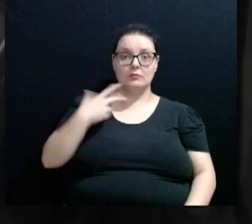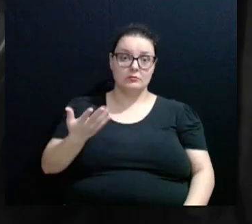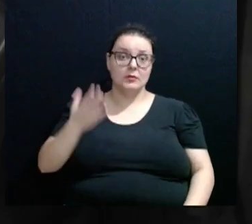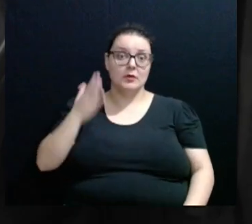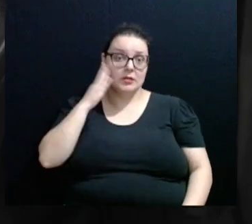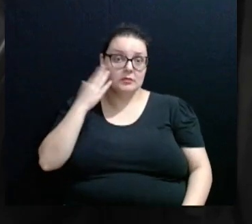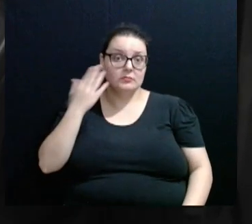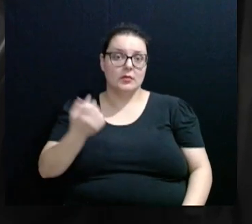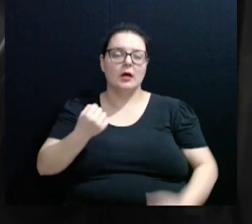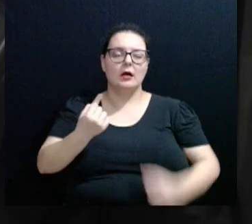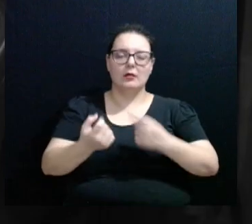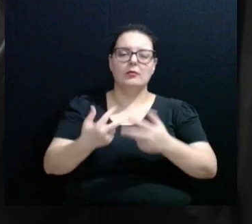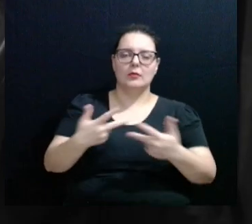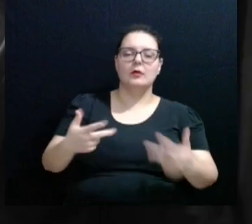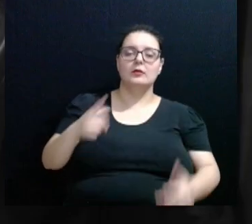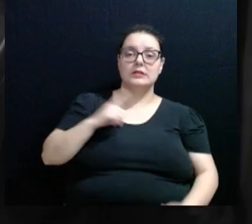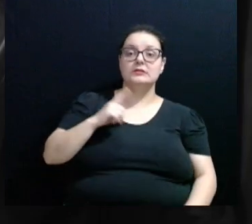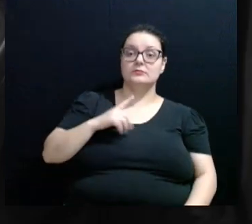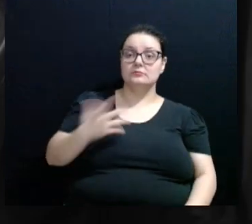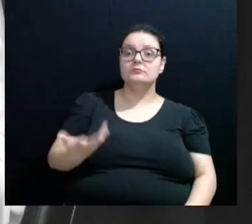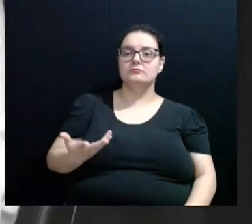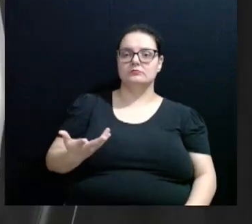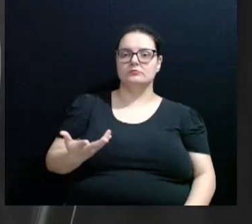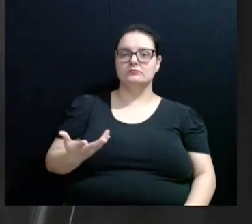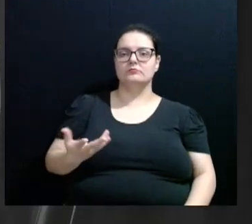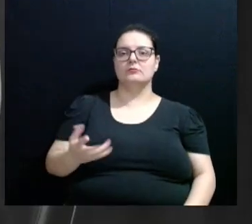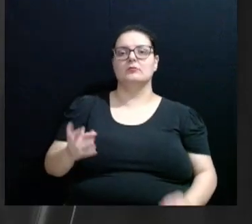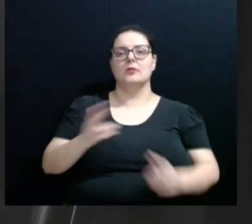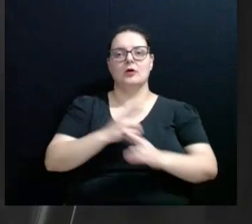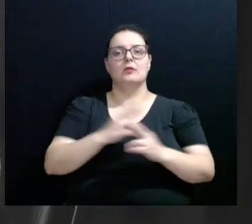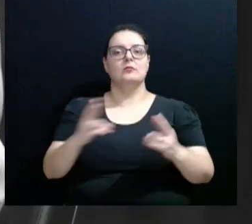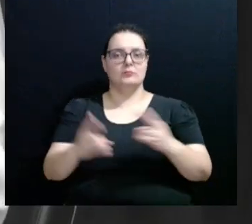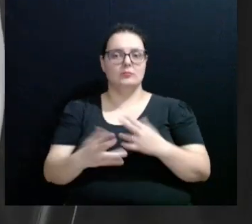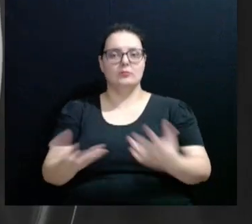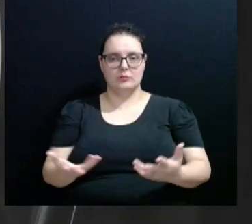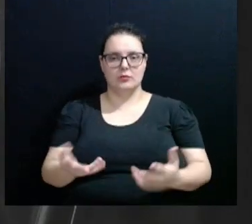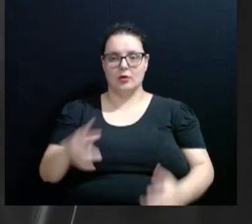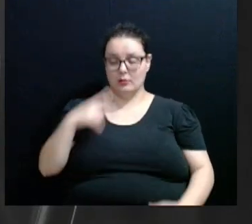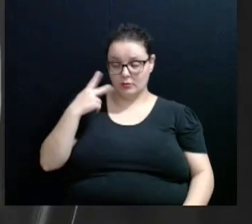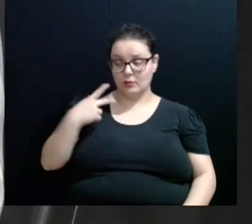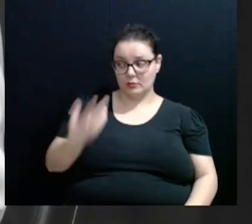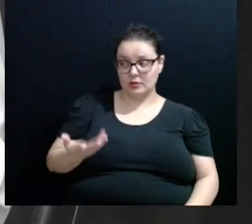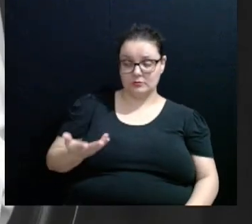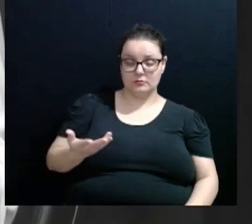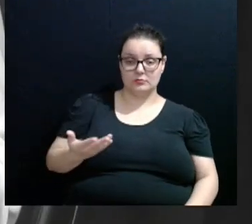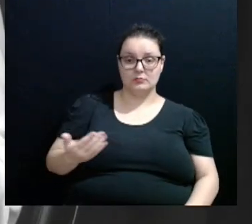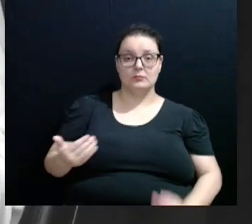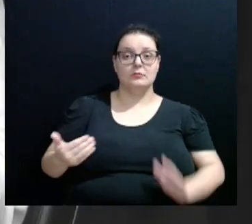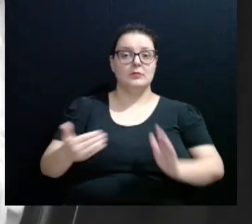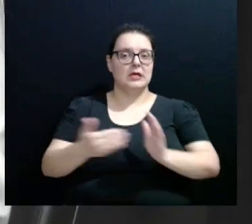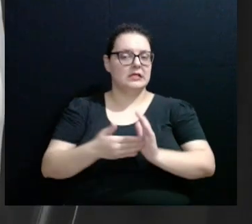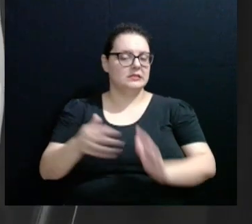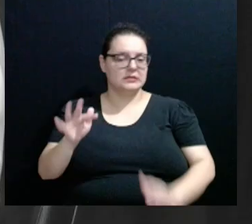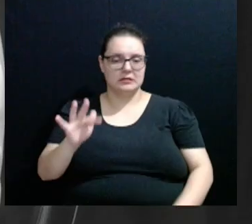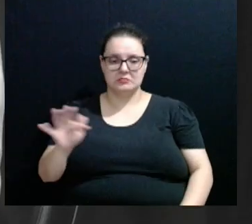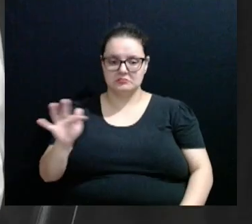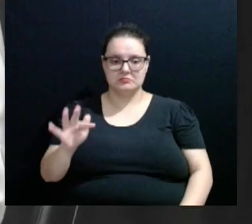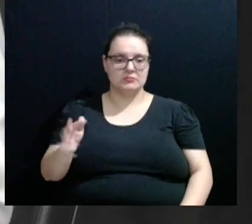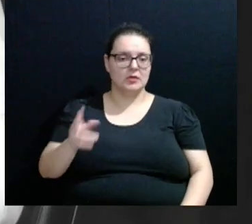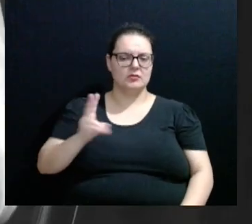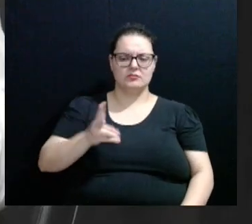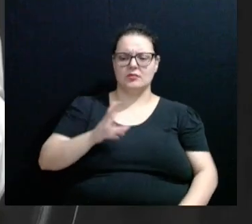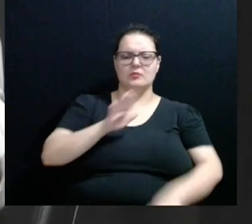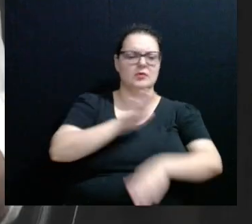tinha alguma coisa que tinha uma relação com a política. Mas até a faculdade, eu sempre